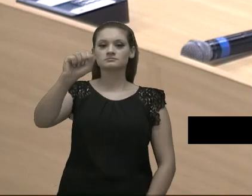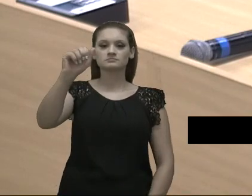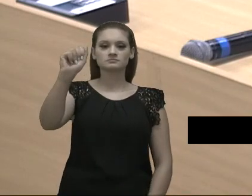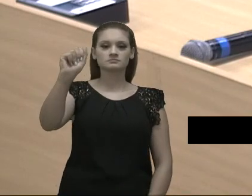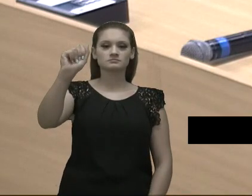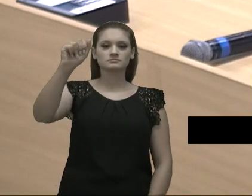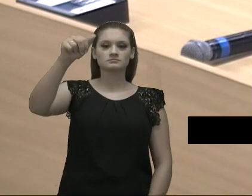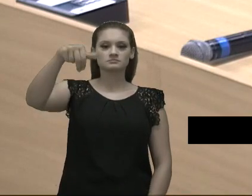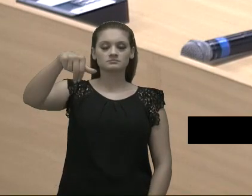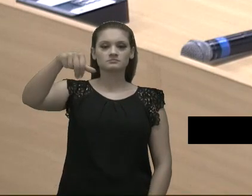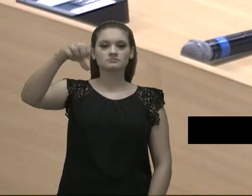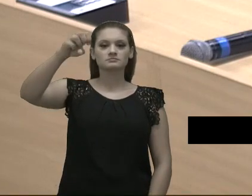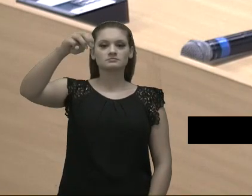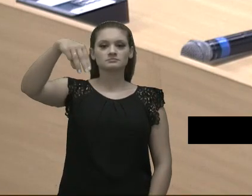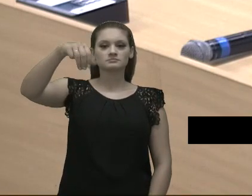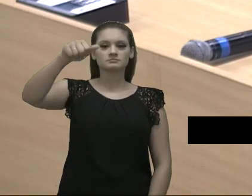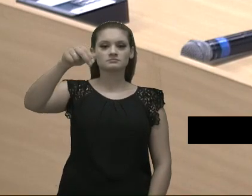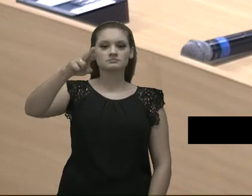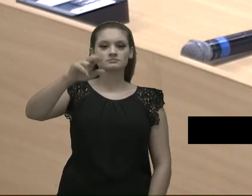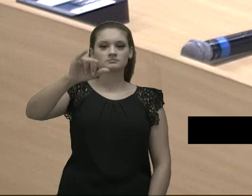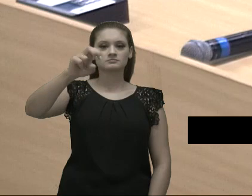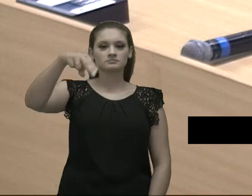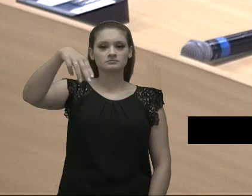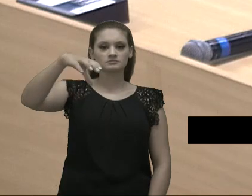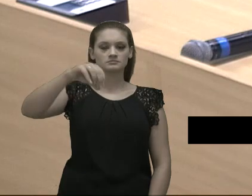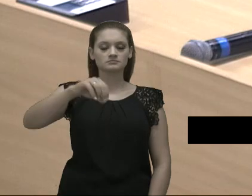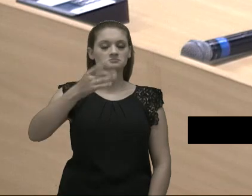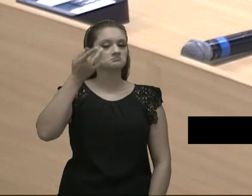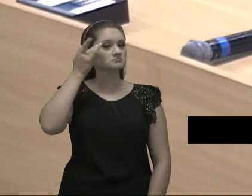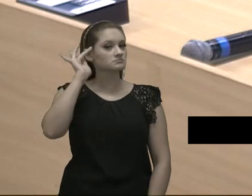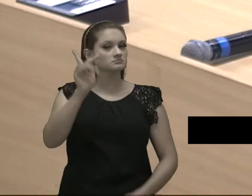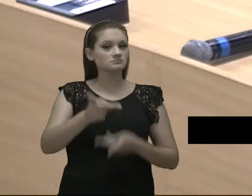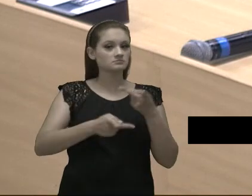Samarino. Não sei dizer para você no momento, mas se quiser a gente manda